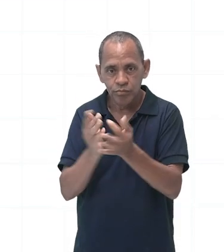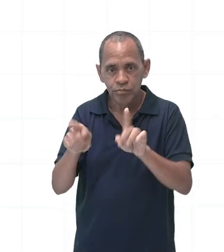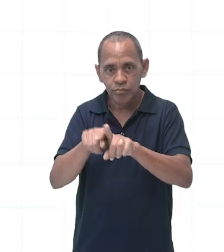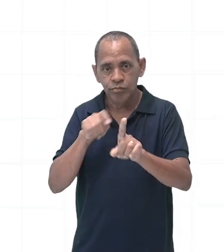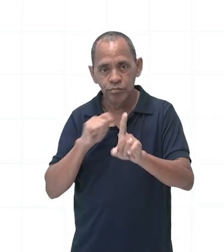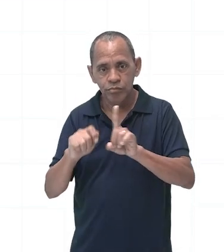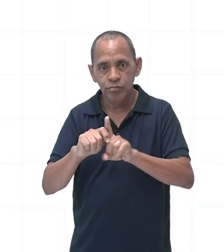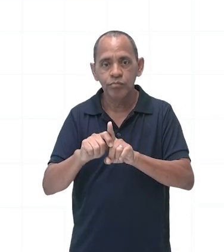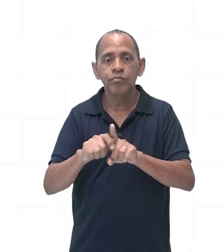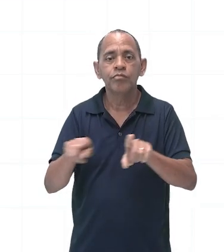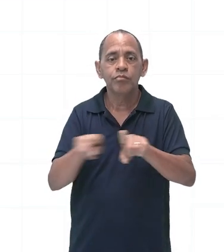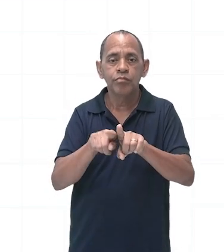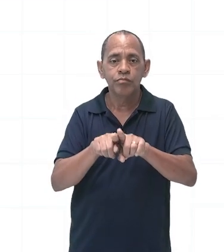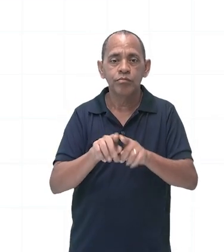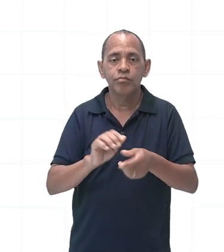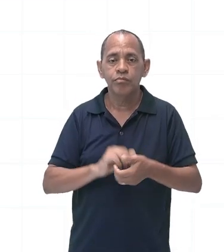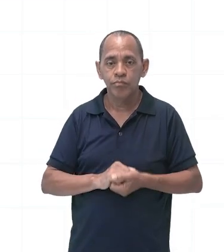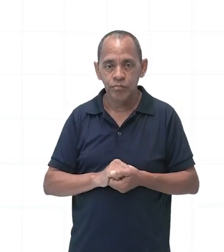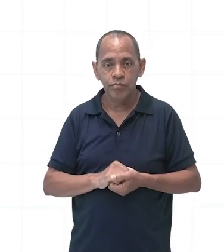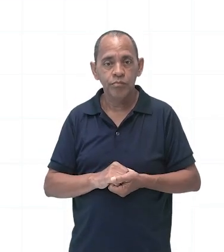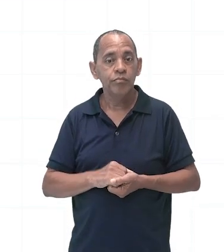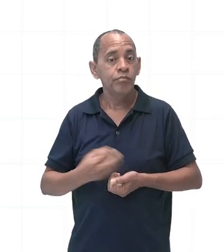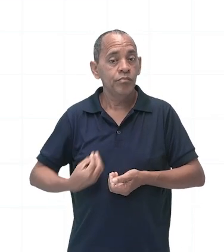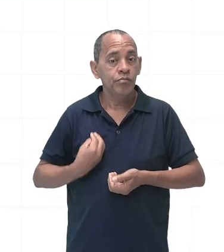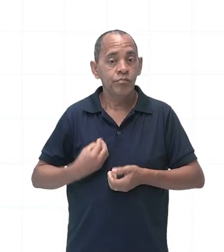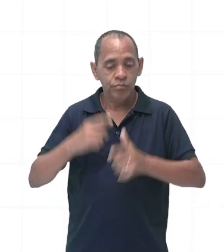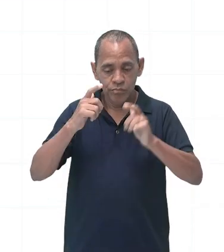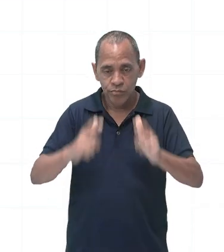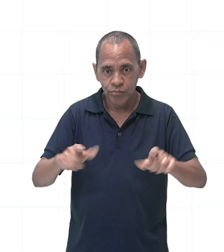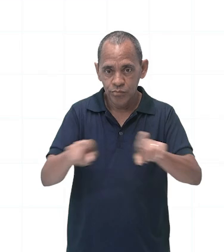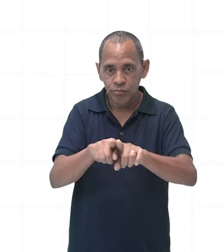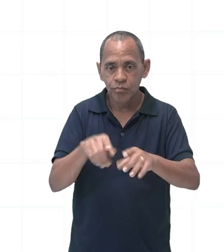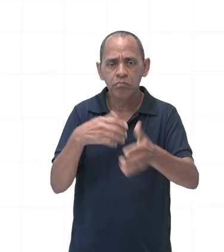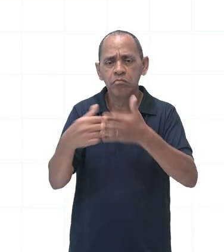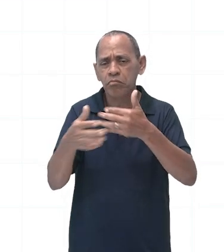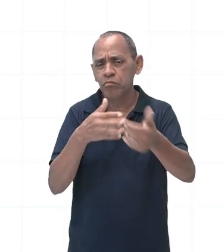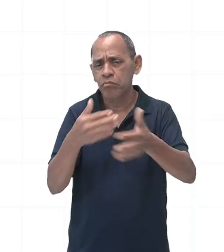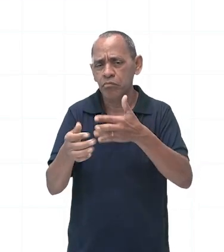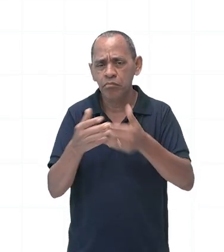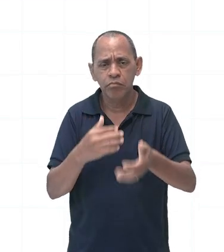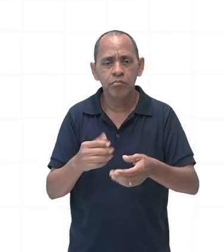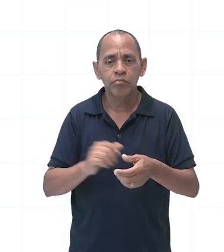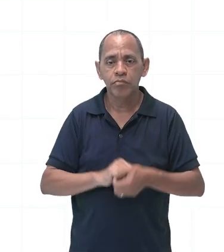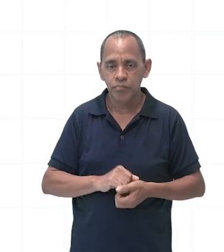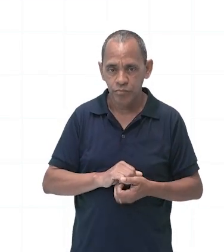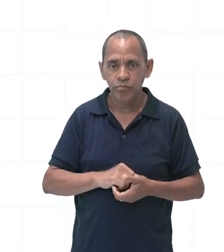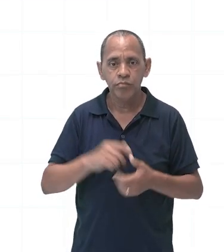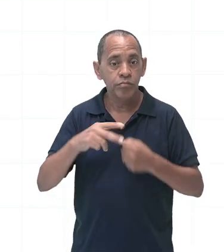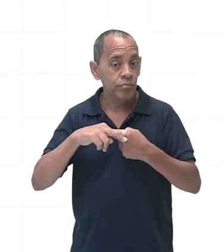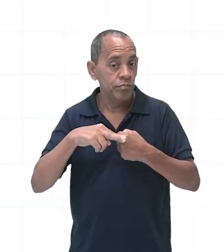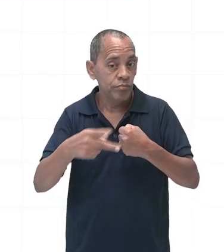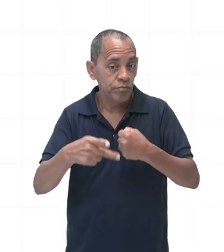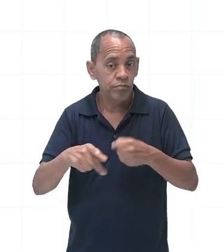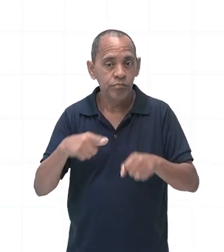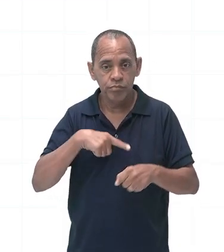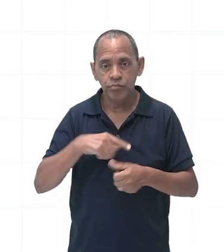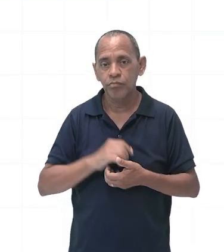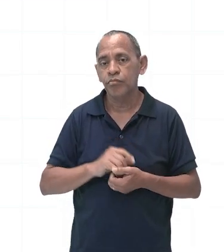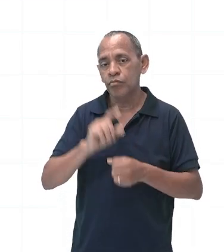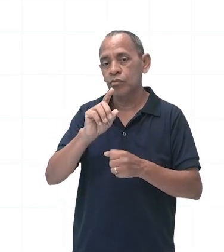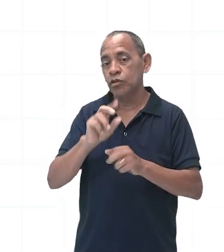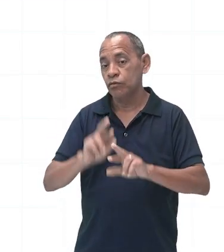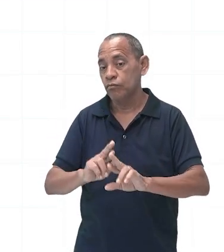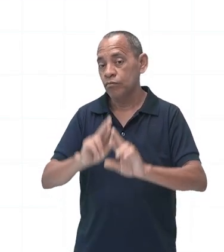social, região e local de moradia ou outra condição que diferencie as pessoas, as famílias ou